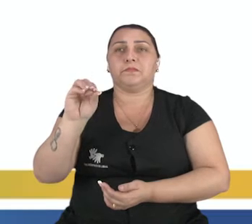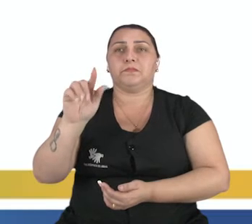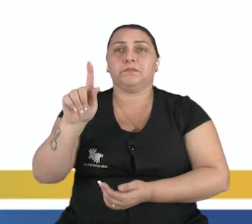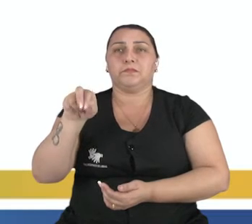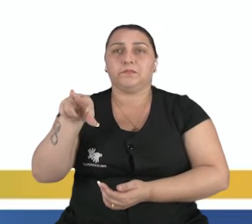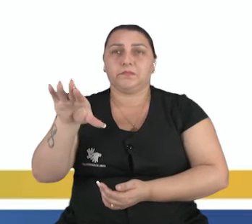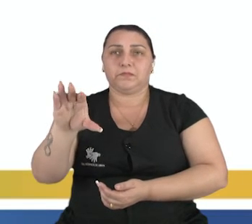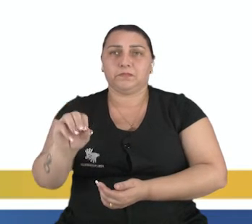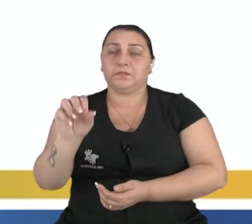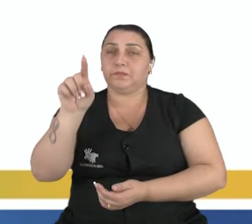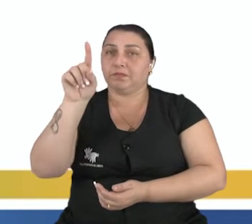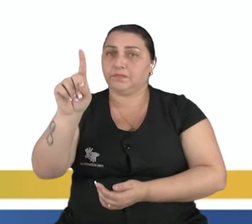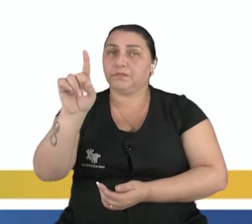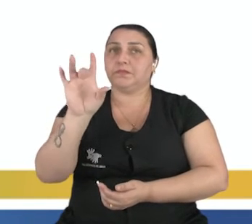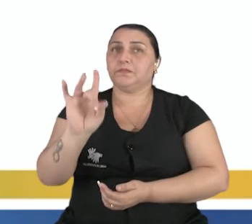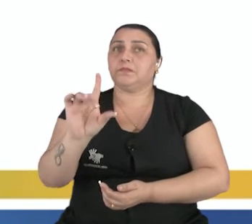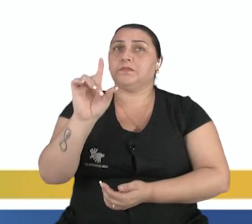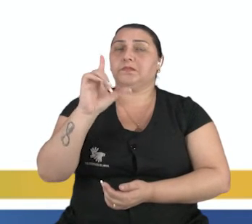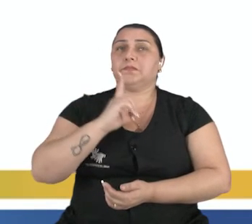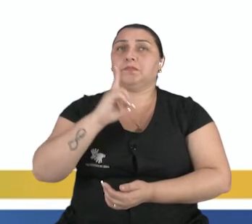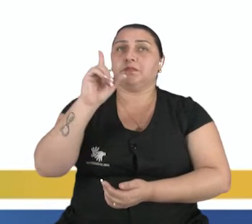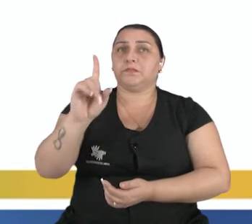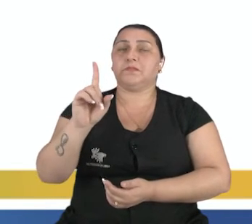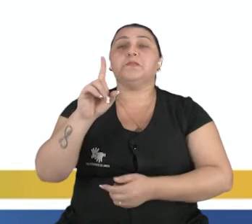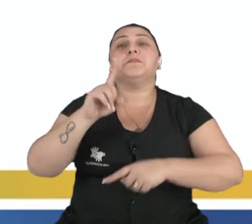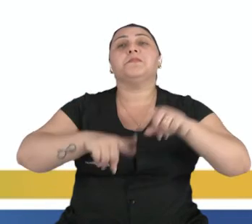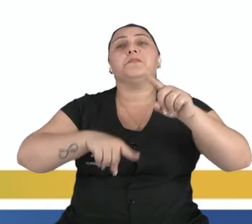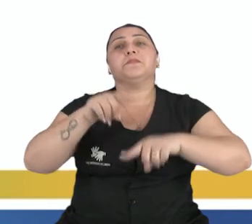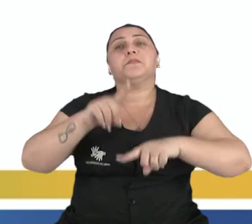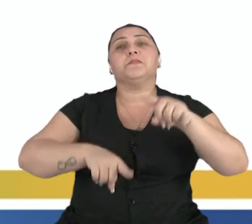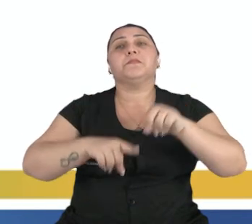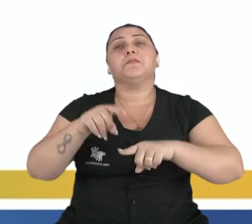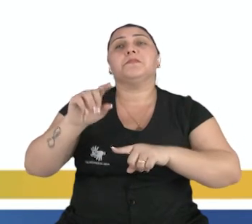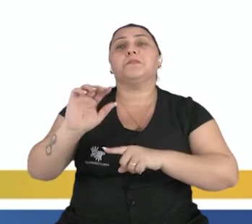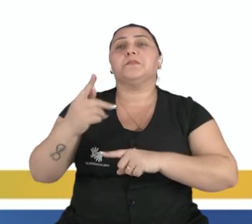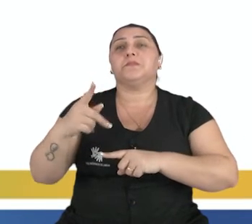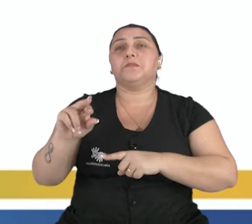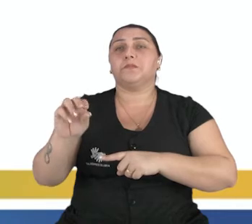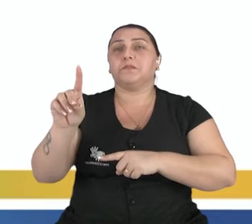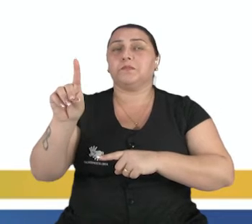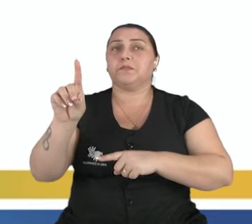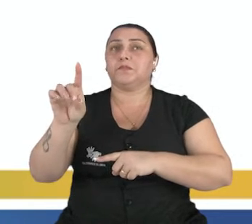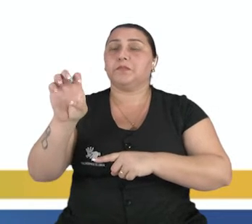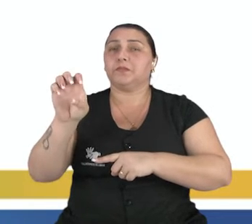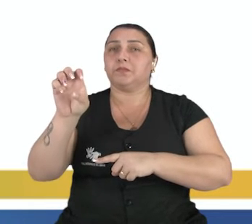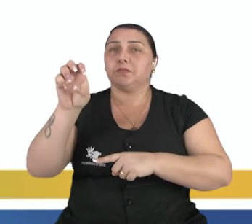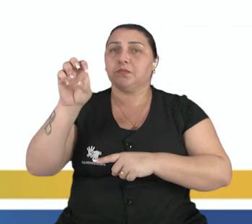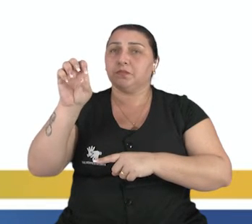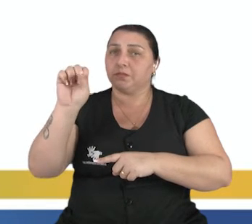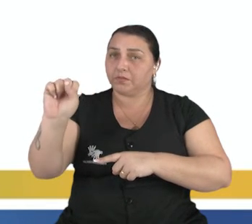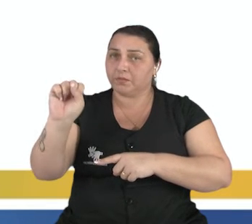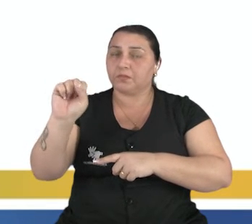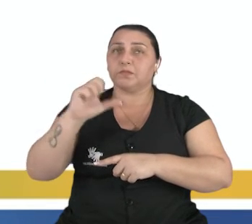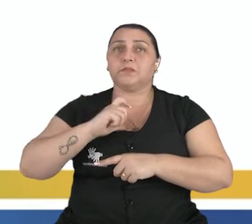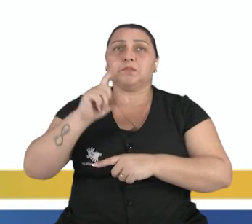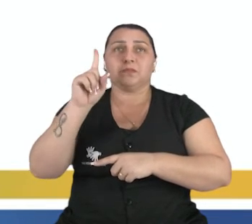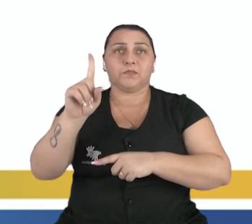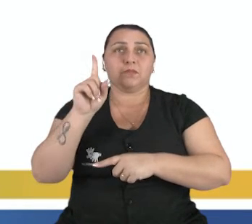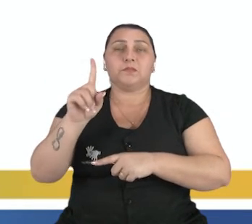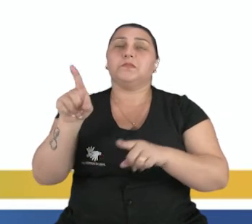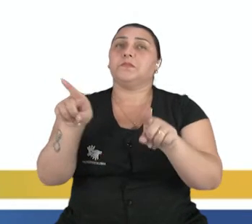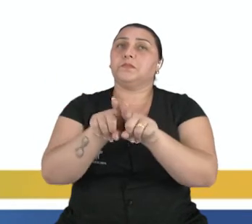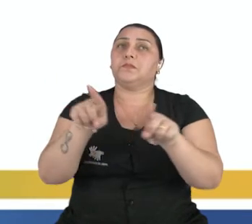nitrogênio aqui no reagente, só tem um nitrogênio no produto. O enxofre também só tem um enxofre